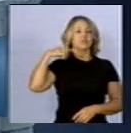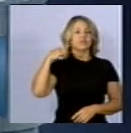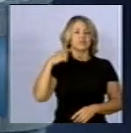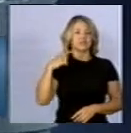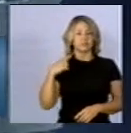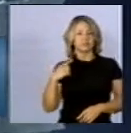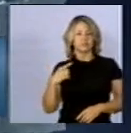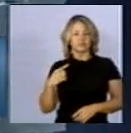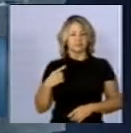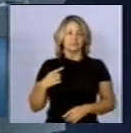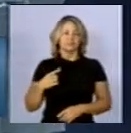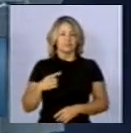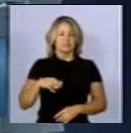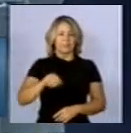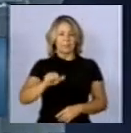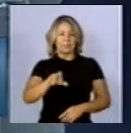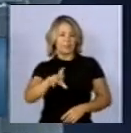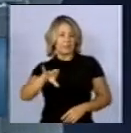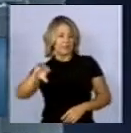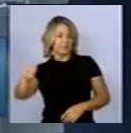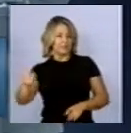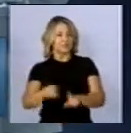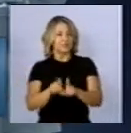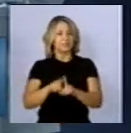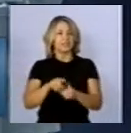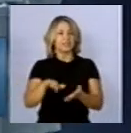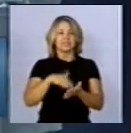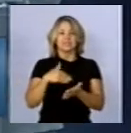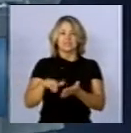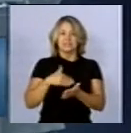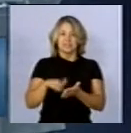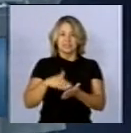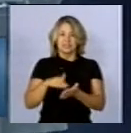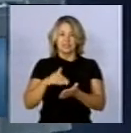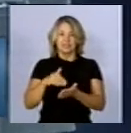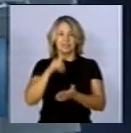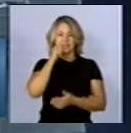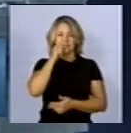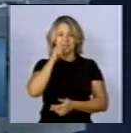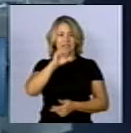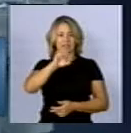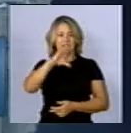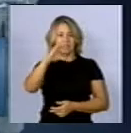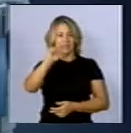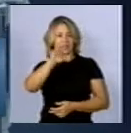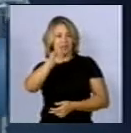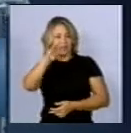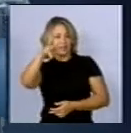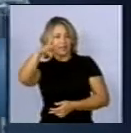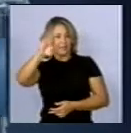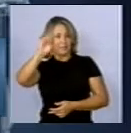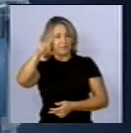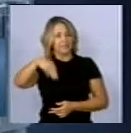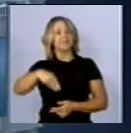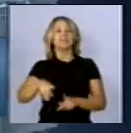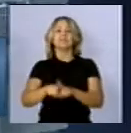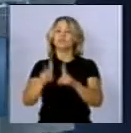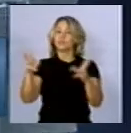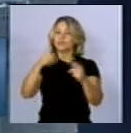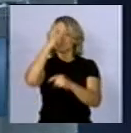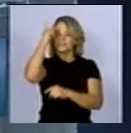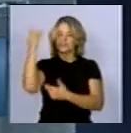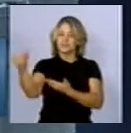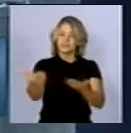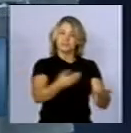República Dr Maro di excelentíssima senhora secretária D Carmen Souza e demais presentes inicialmente eu gostaria de